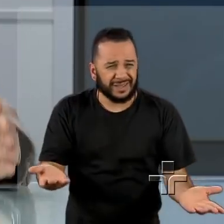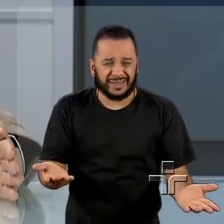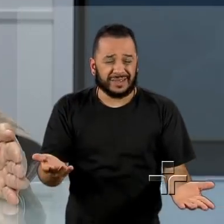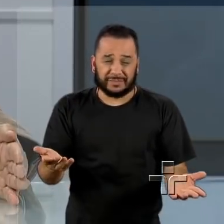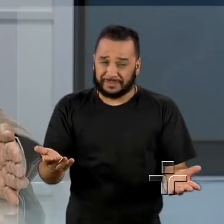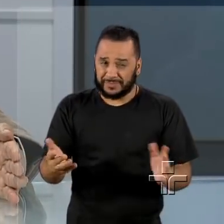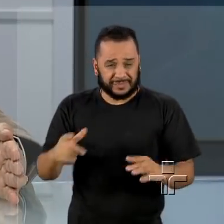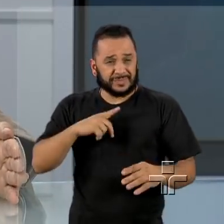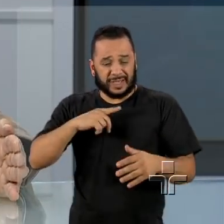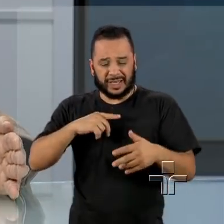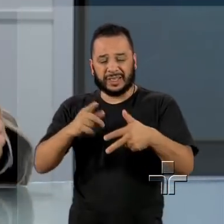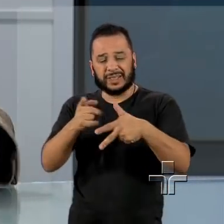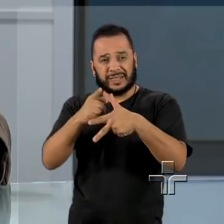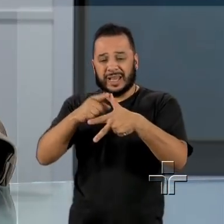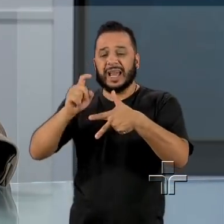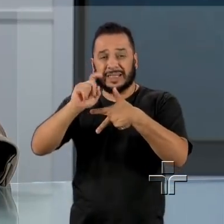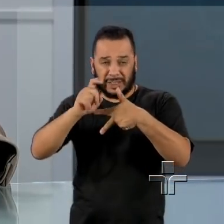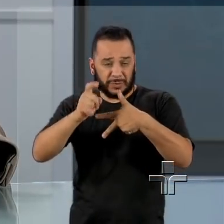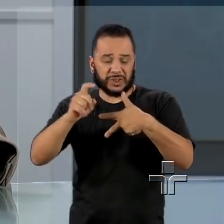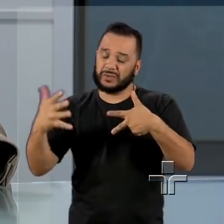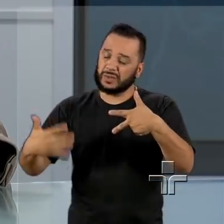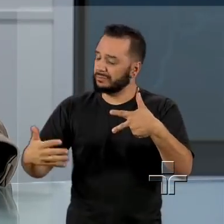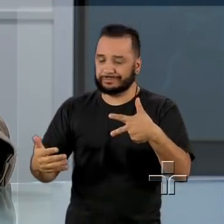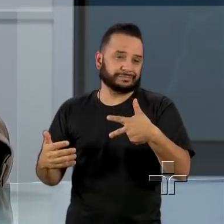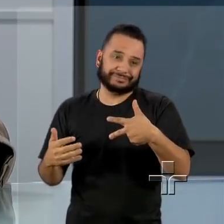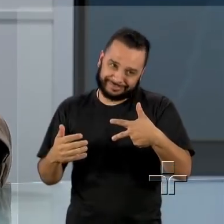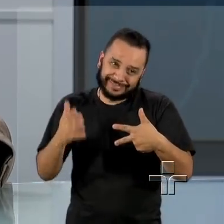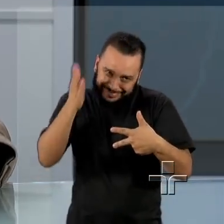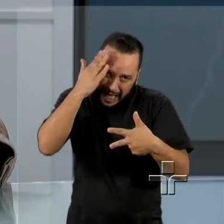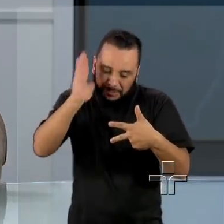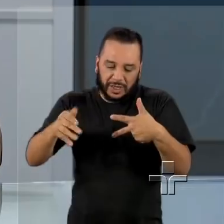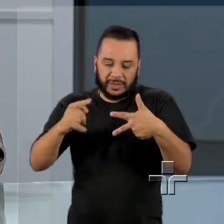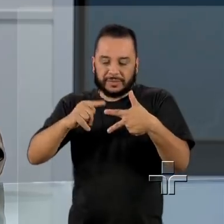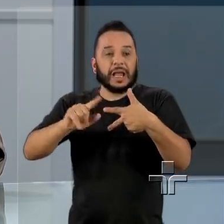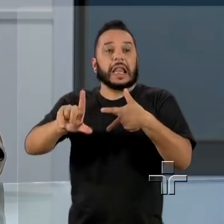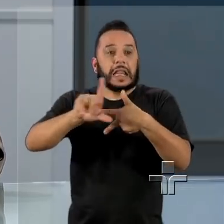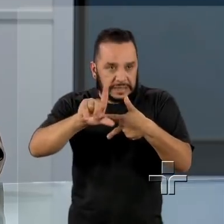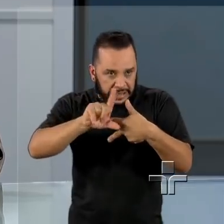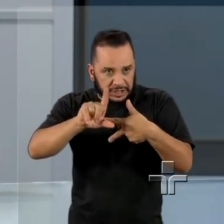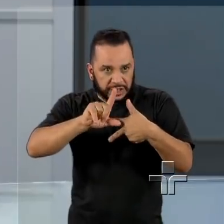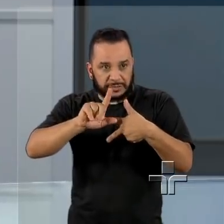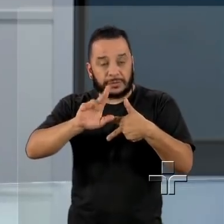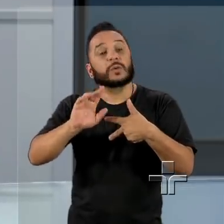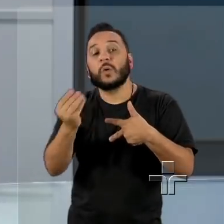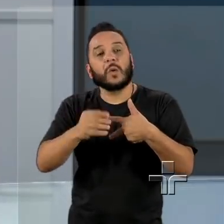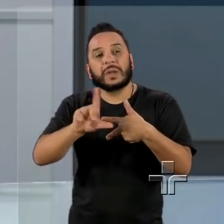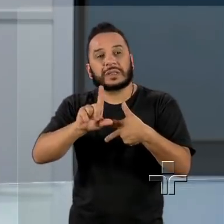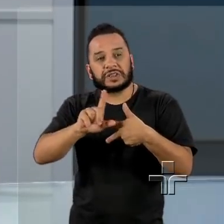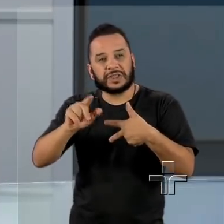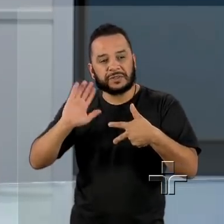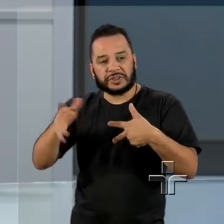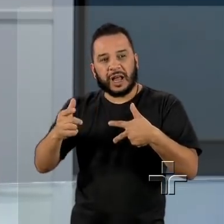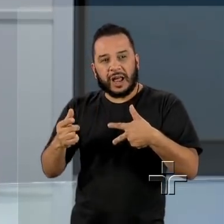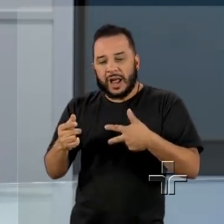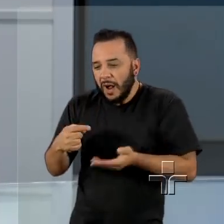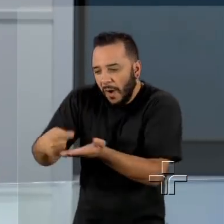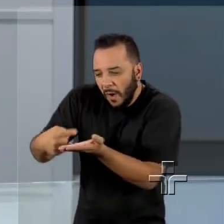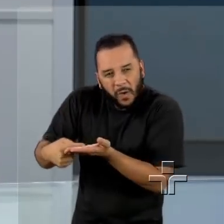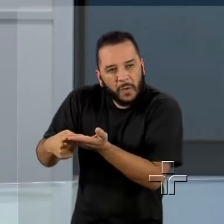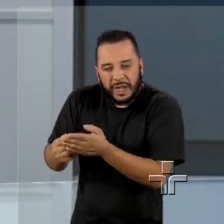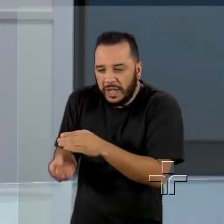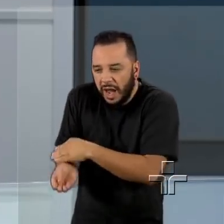superfaturamento de obras, há o não término das obras, tudo isso. Há uma compra de produtos que vai de